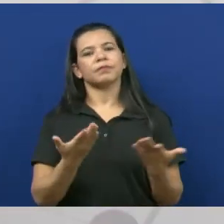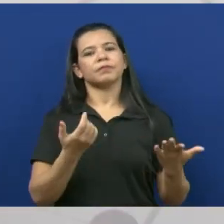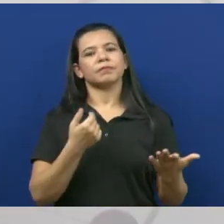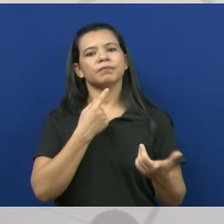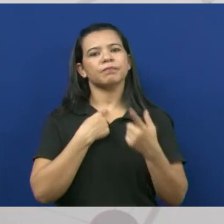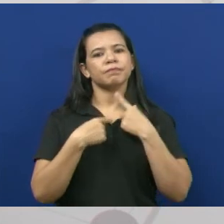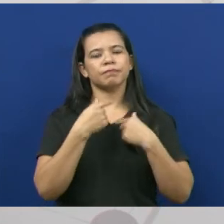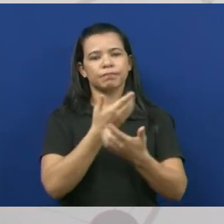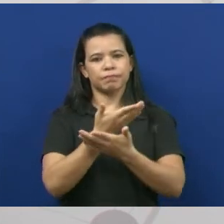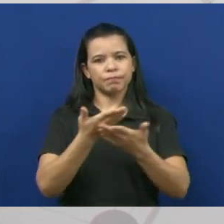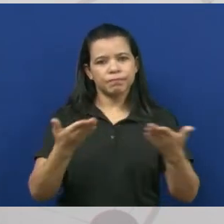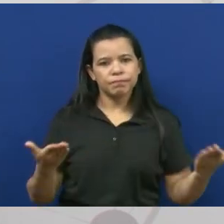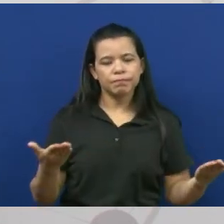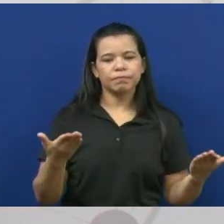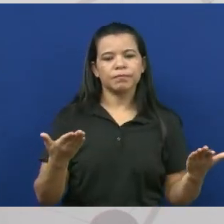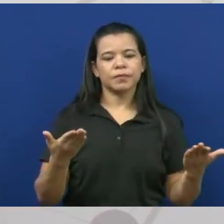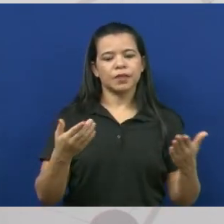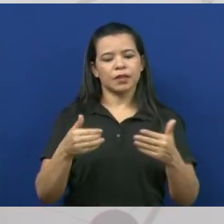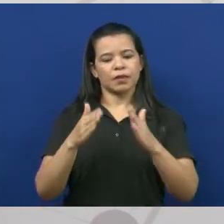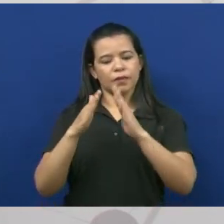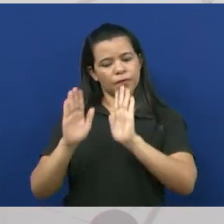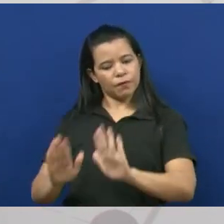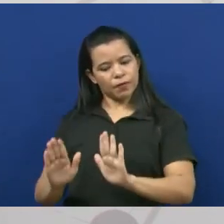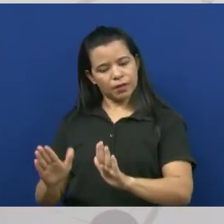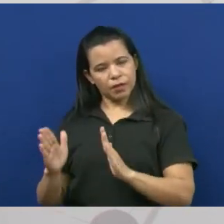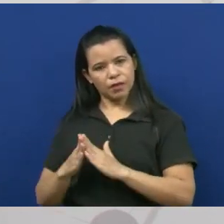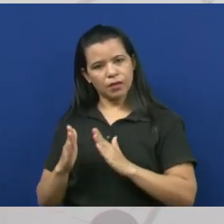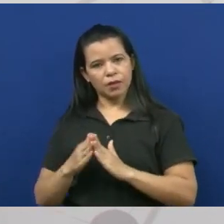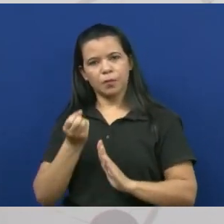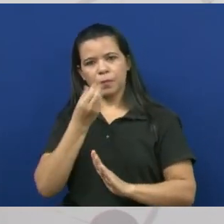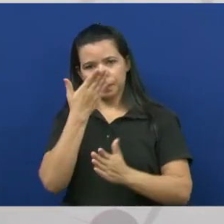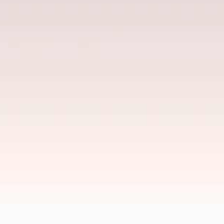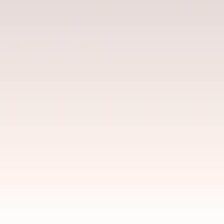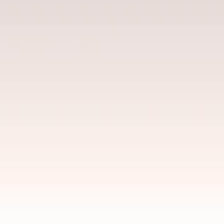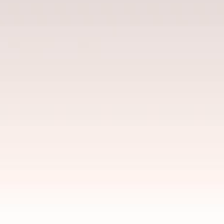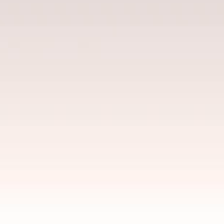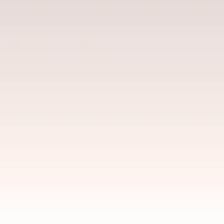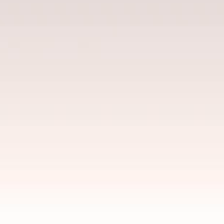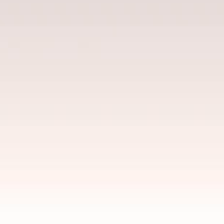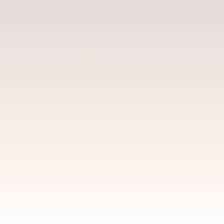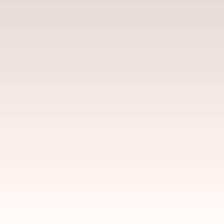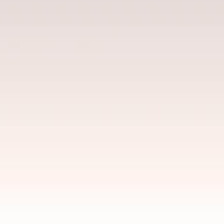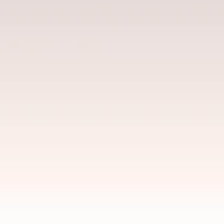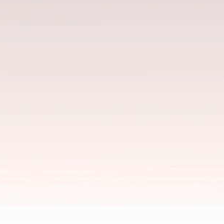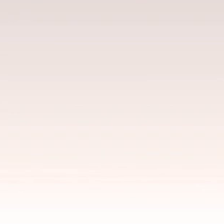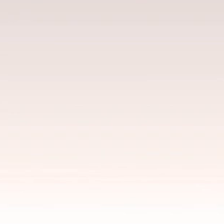desejar para você, aluno aí nessa quarentena, fique em casa e bons estudos.